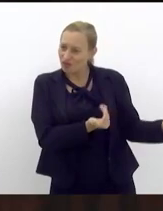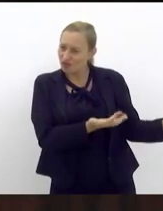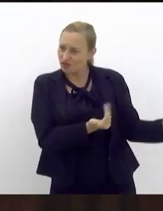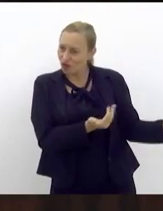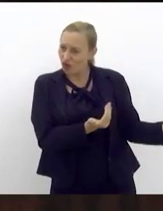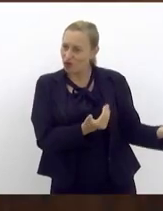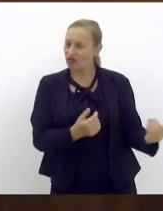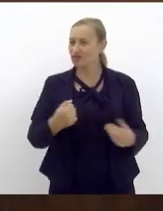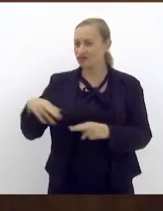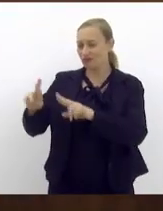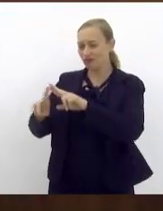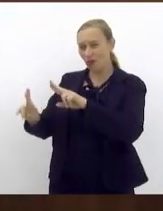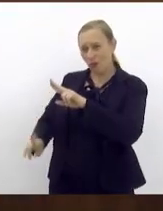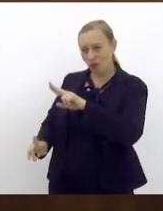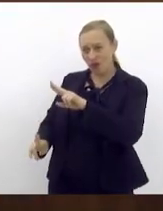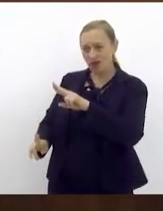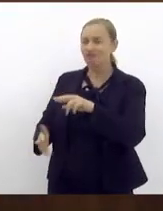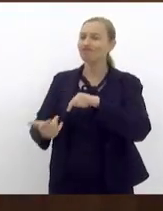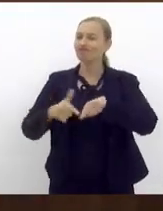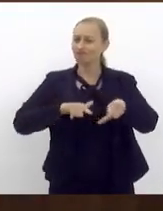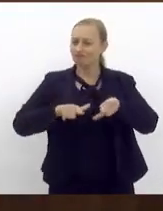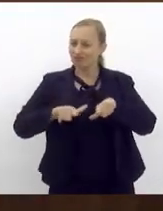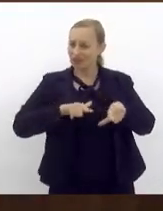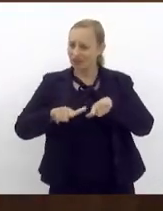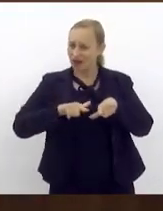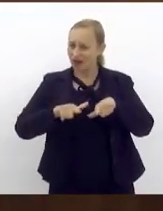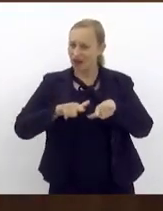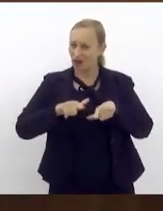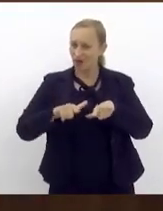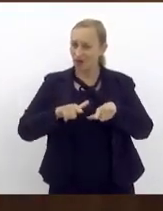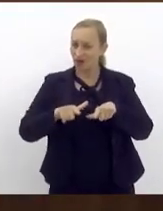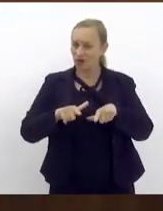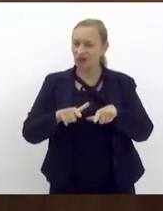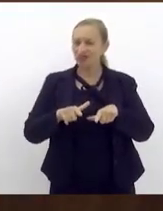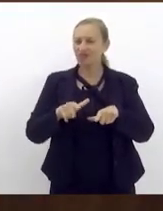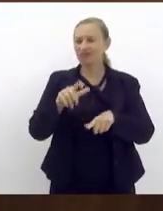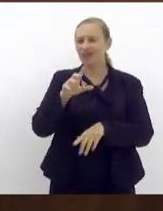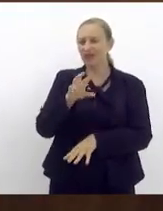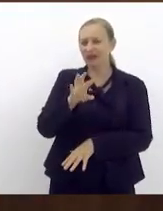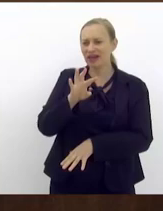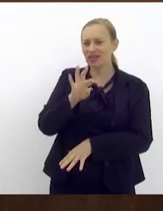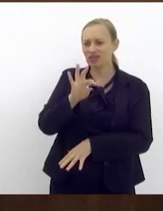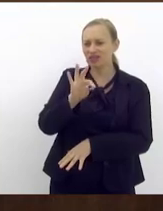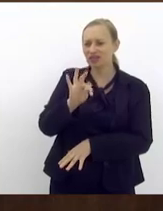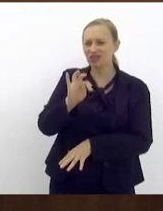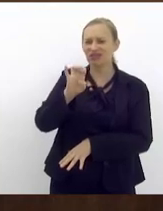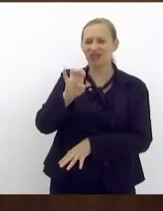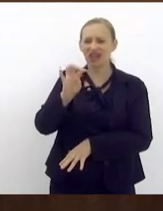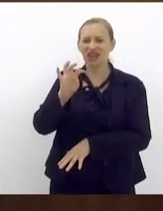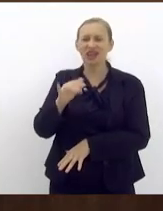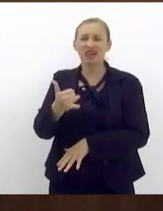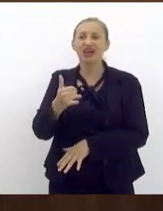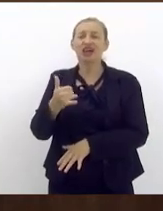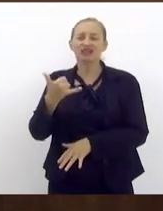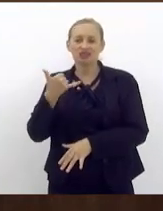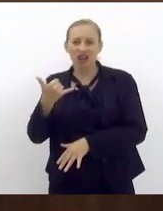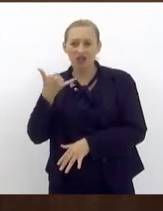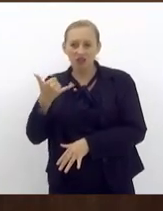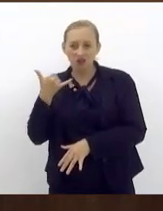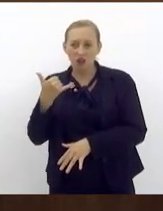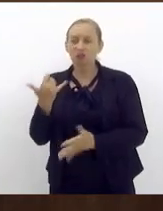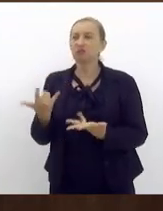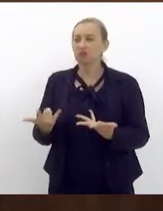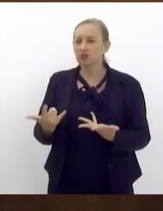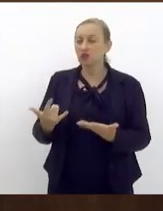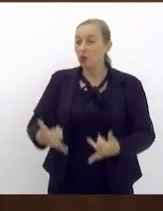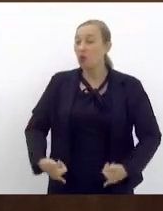veio da UERJ trabalhou em telemarketing teve toda uma vida difícil tá aqui hoje presidindo nessa casa é